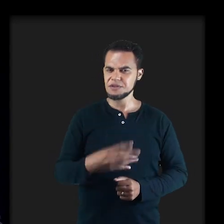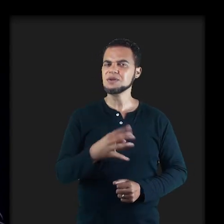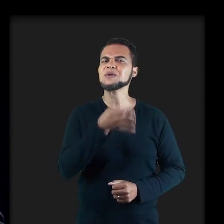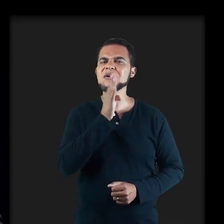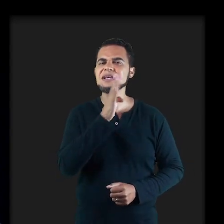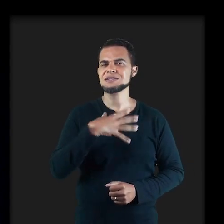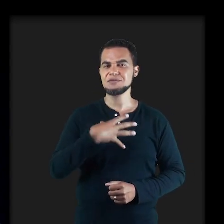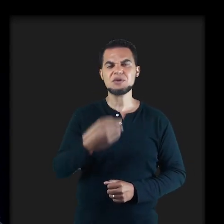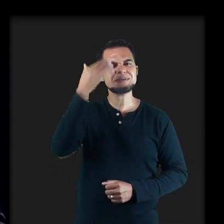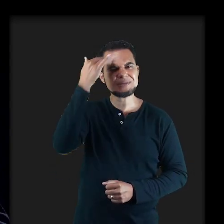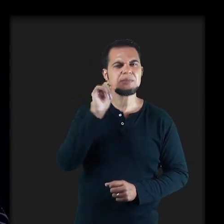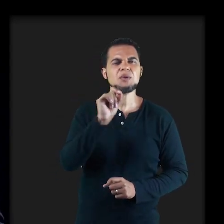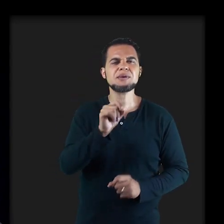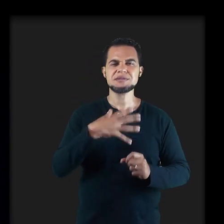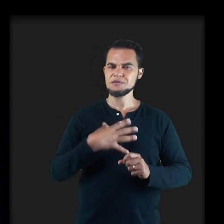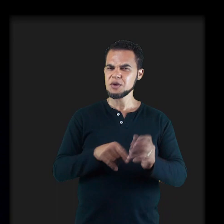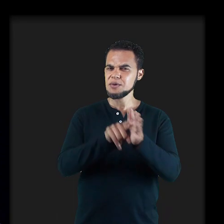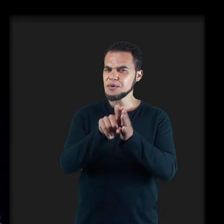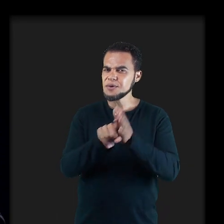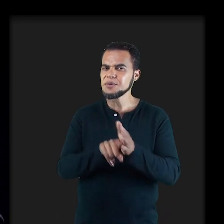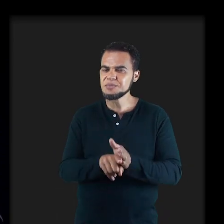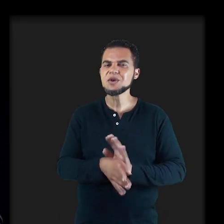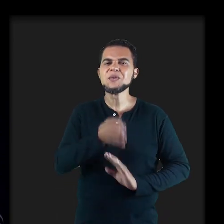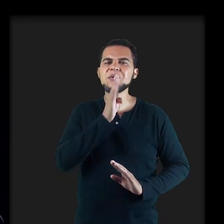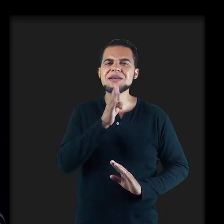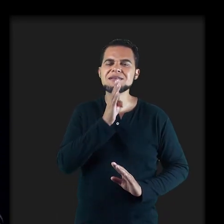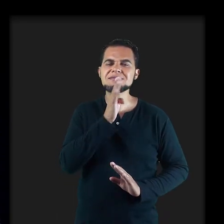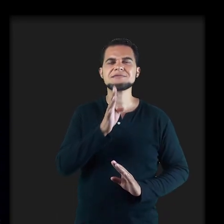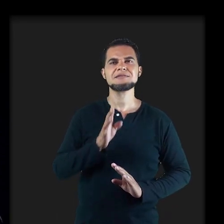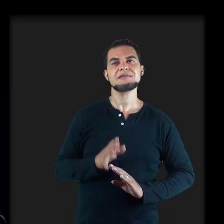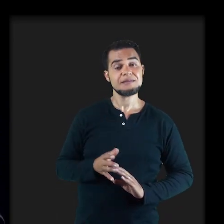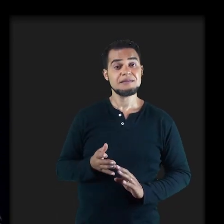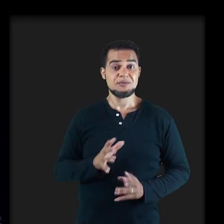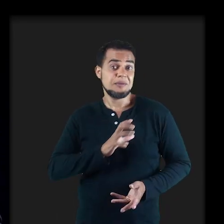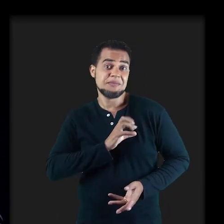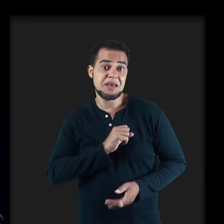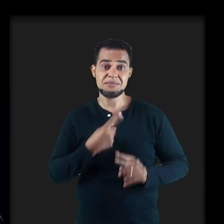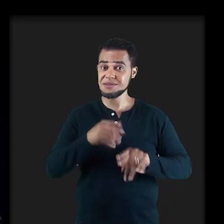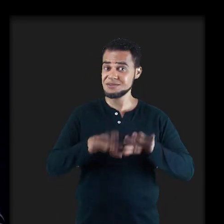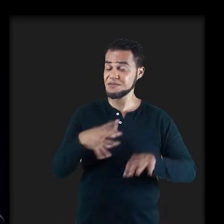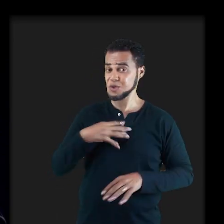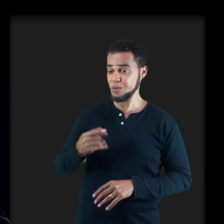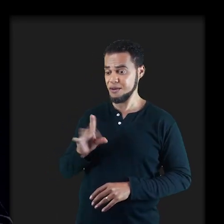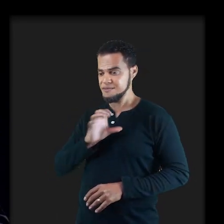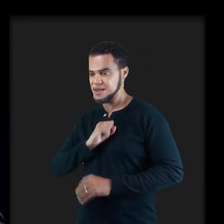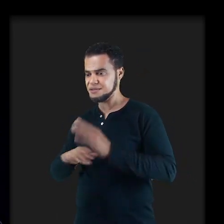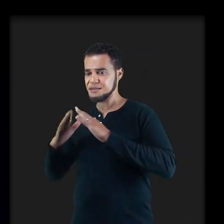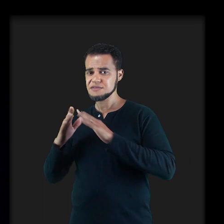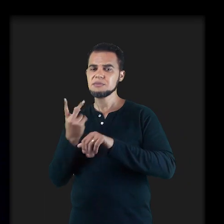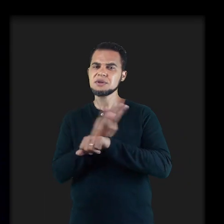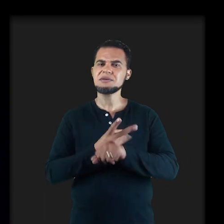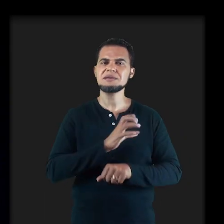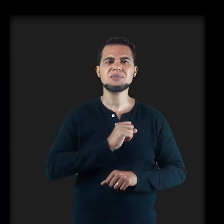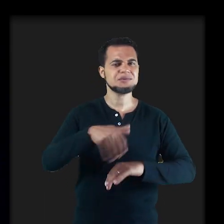filho, conheça o seu filho, saiba o que seu filho pesquisa, né? Então, conhecer o amar, né? Porque às vezes o filho que não é amado em casa, ele vai